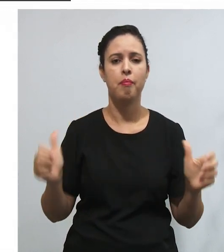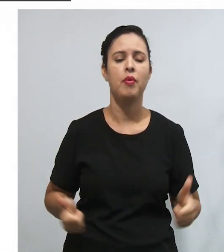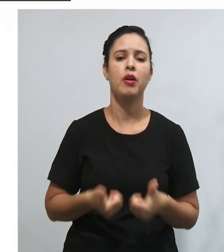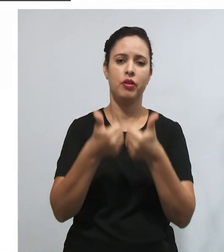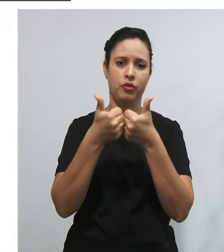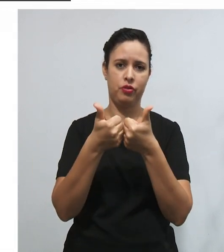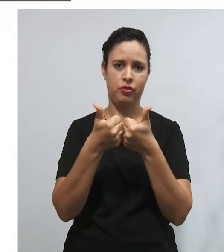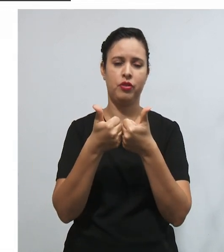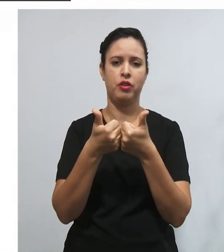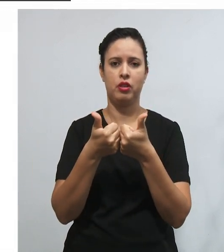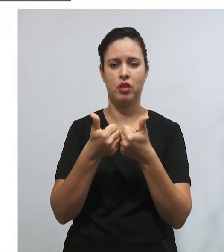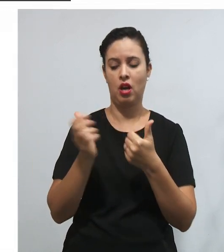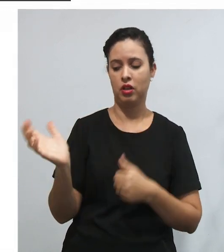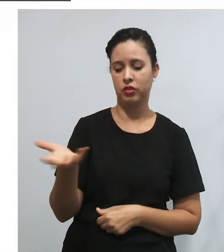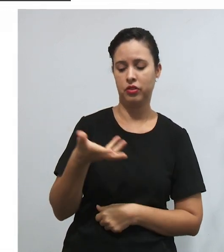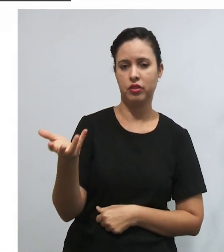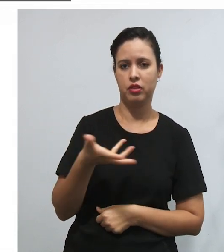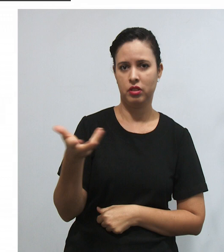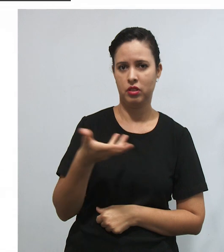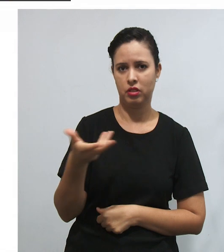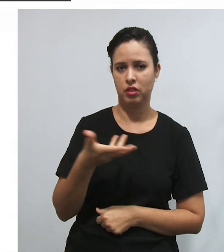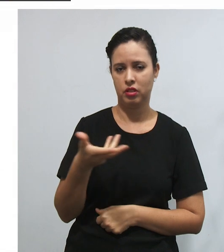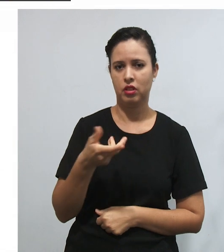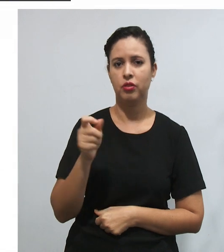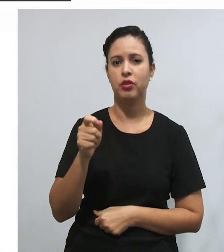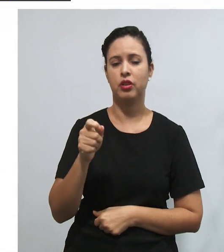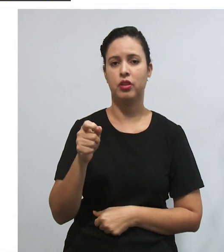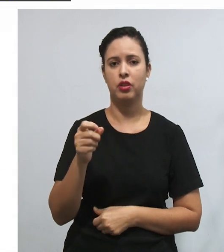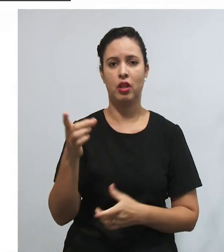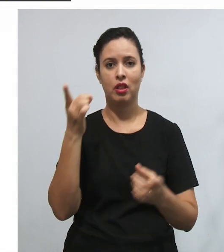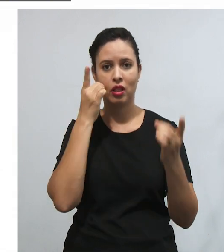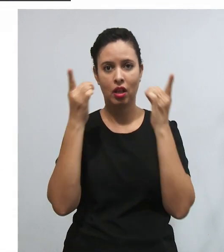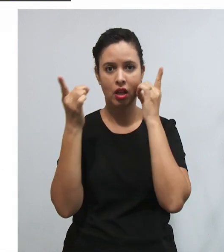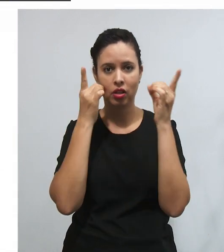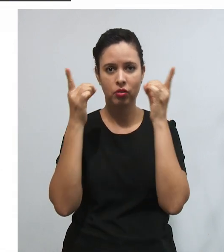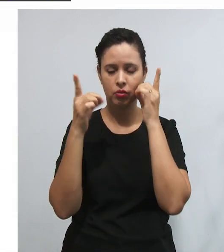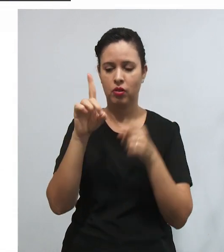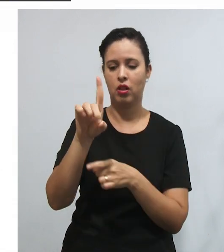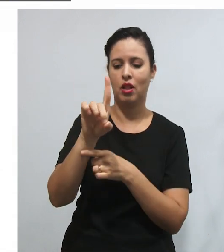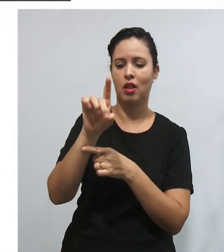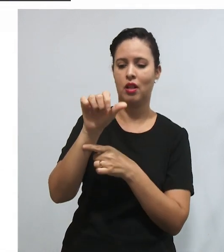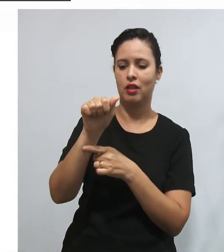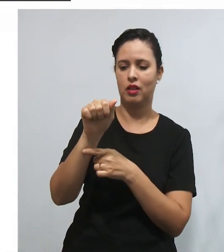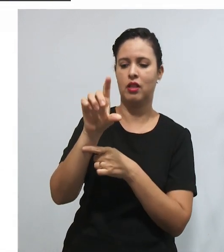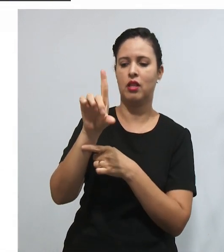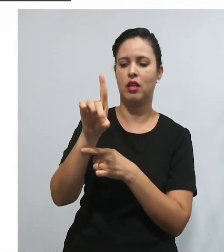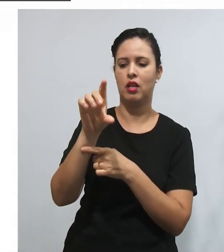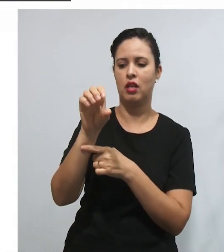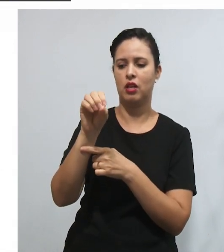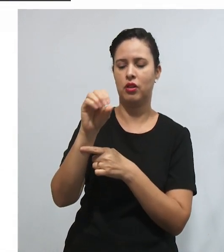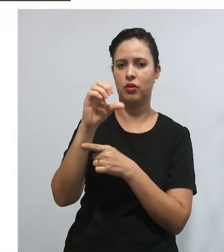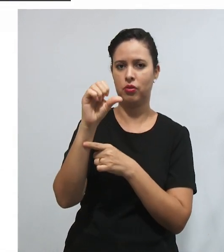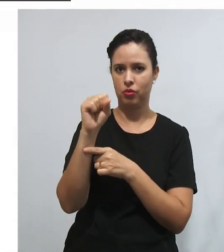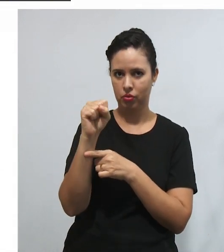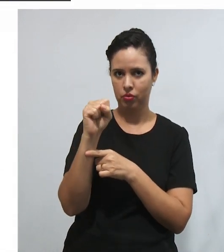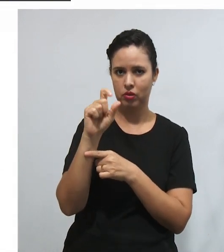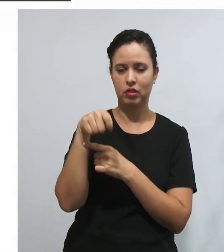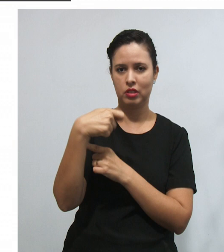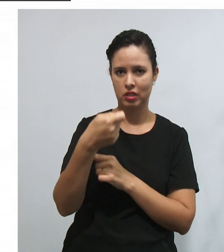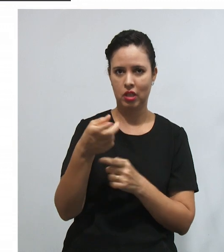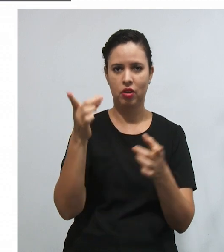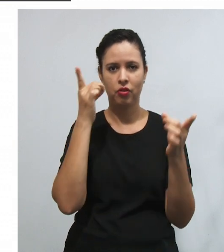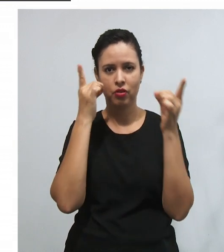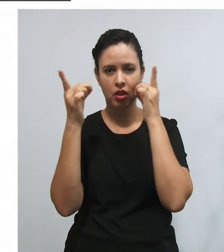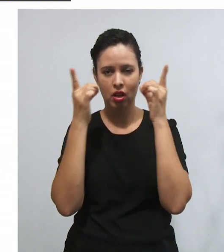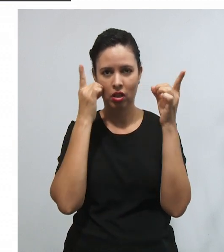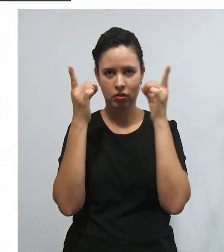e agilizar o processamento de dados, certo? Então, antigamente os processos de dados aconteciam de forma